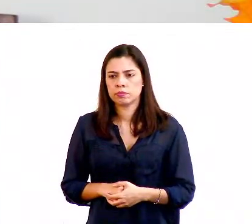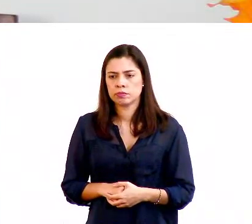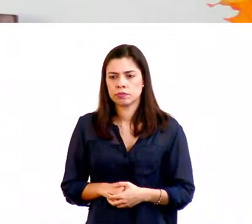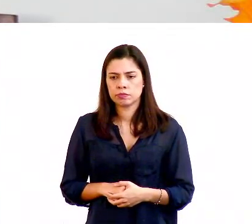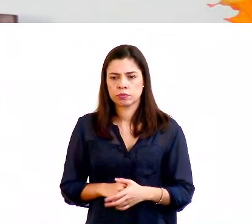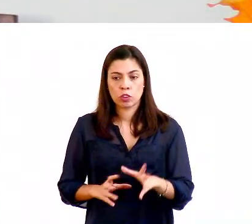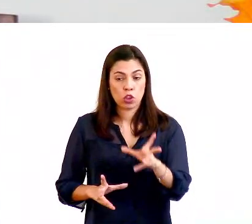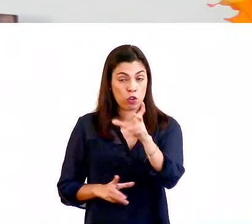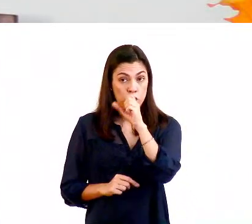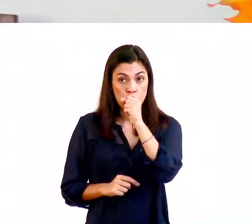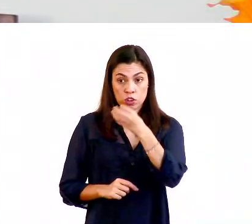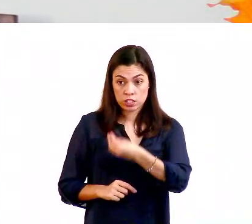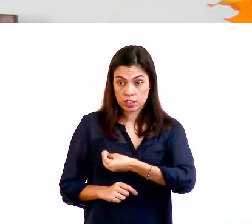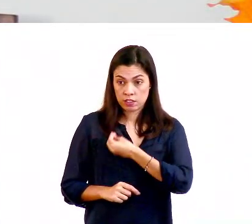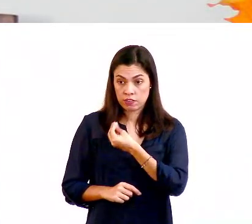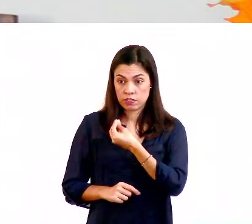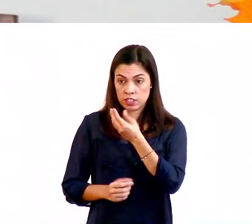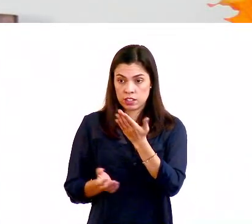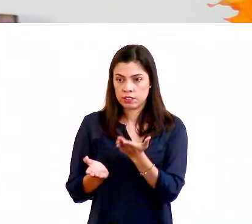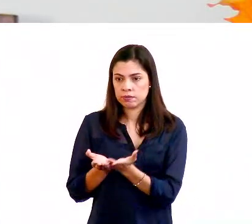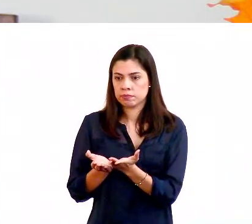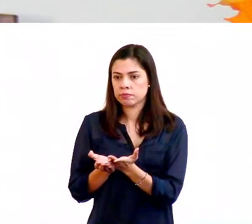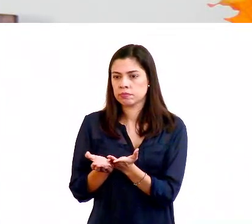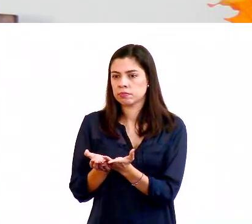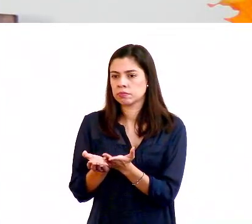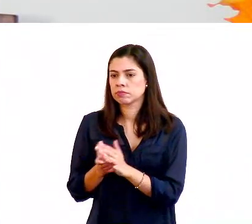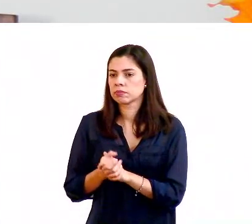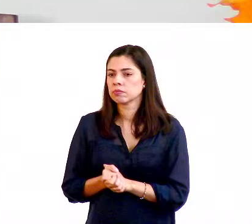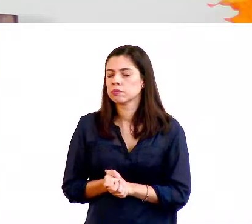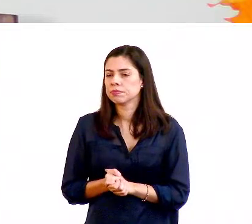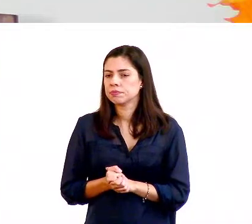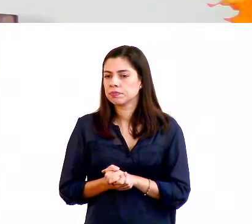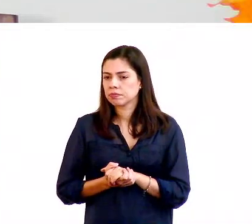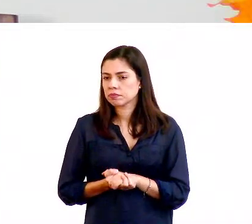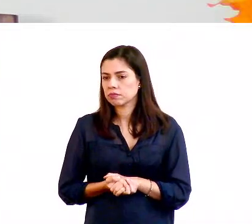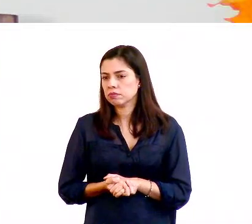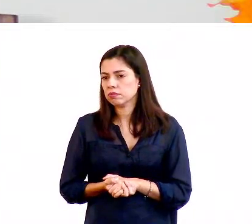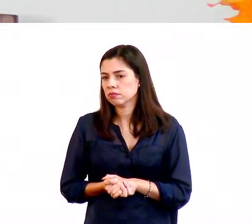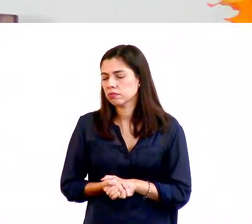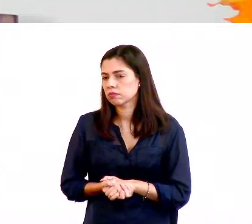Mas na sequência, há coisas maiores,